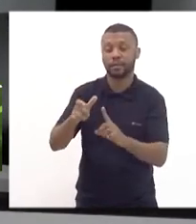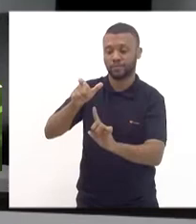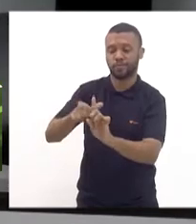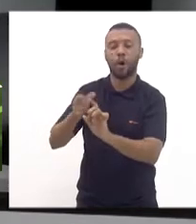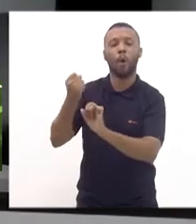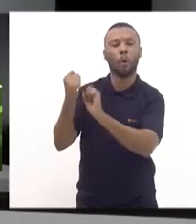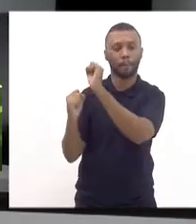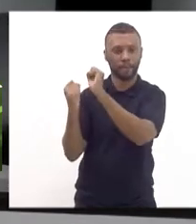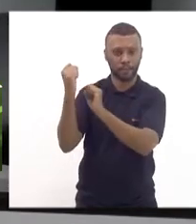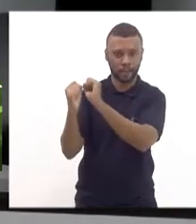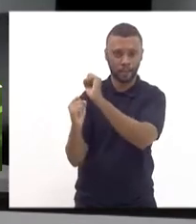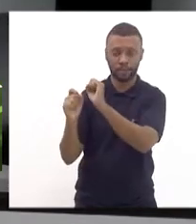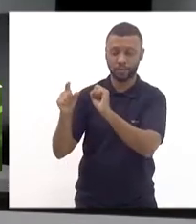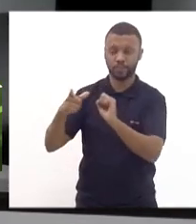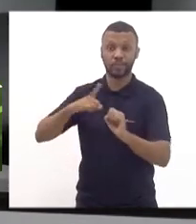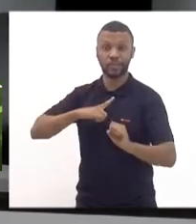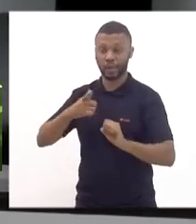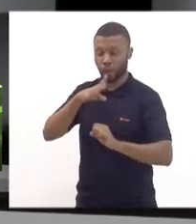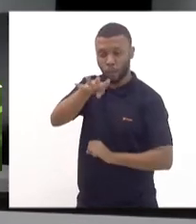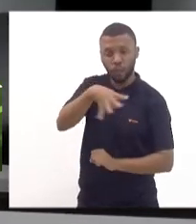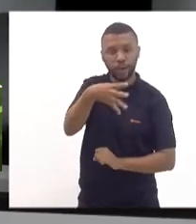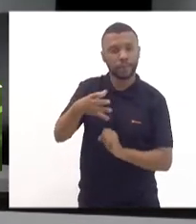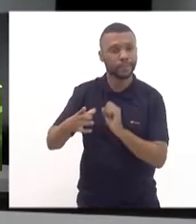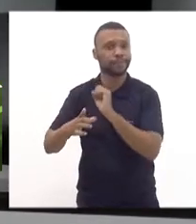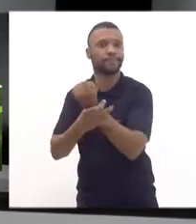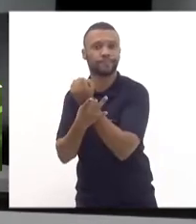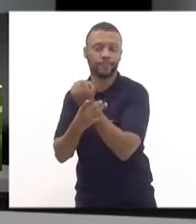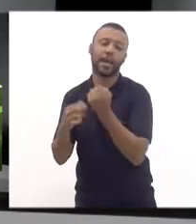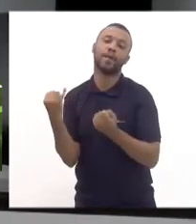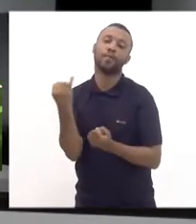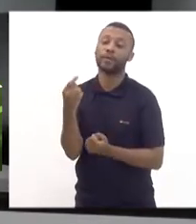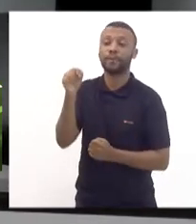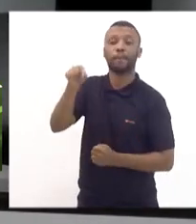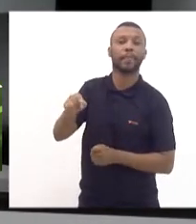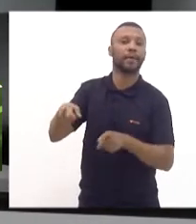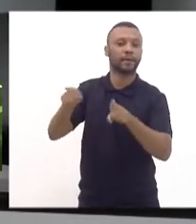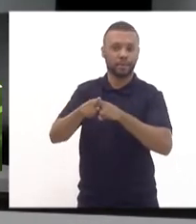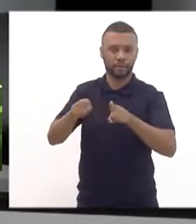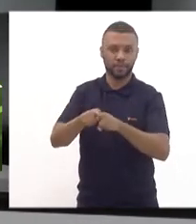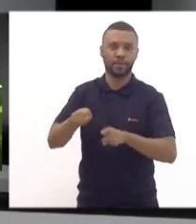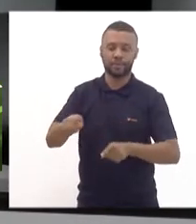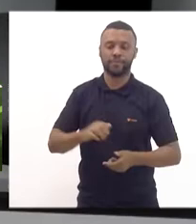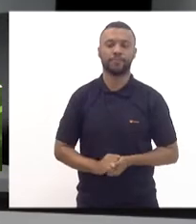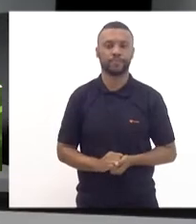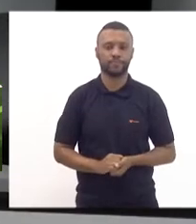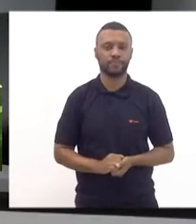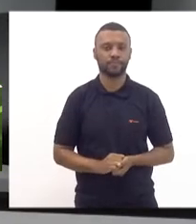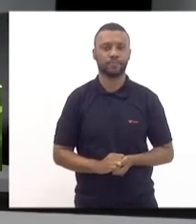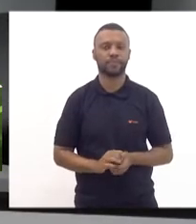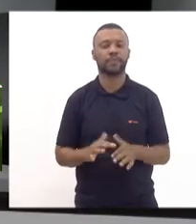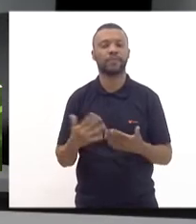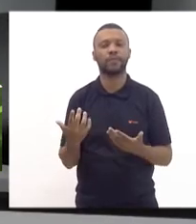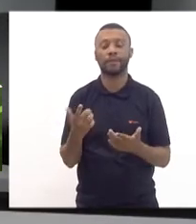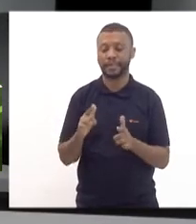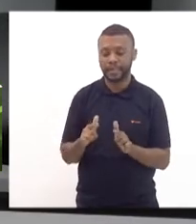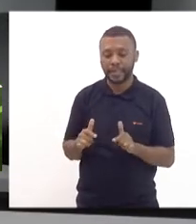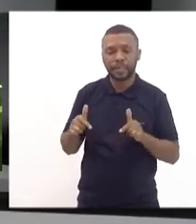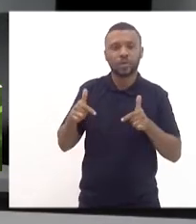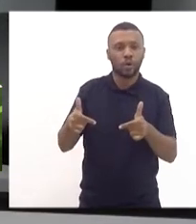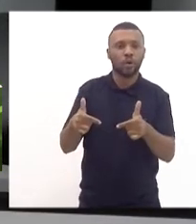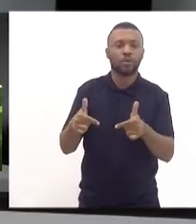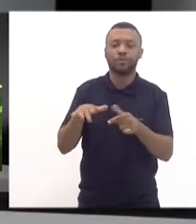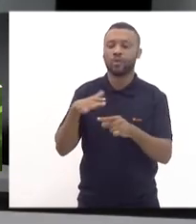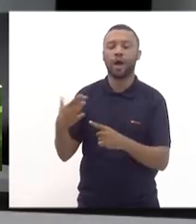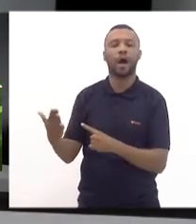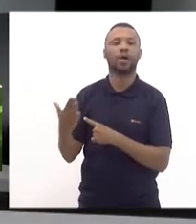importante ter um programa de integridade. É importante para ele também. Então, essas iniciativas